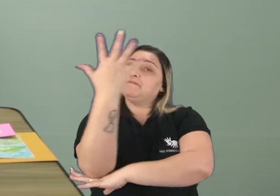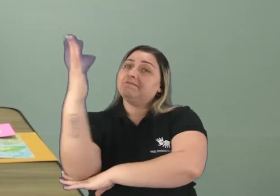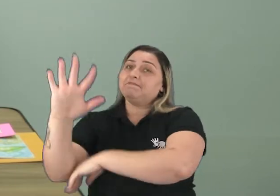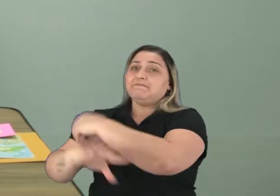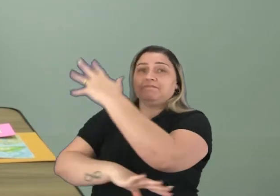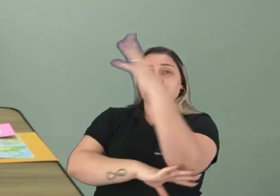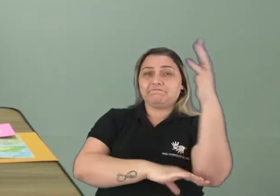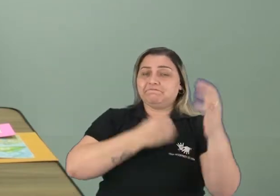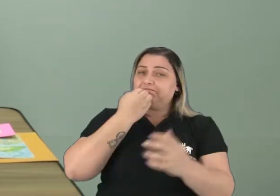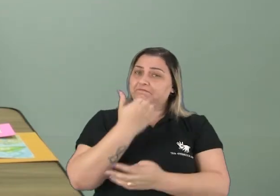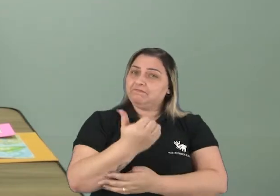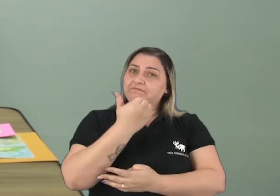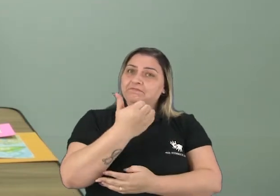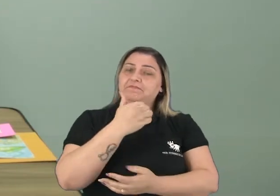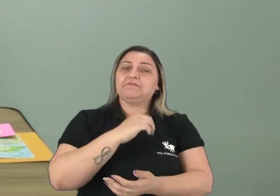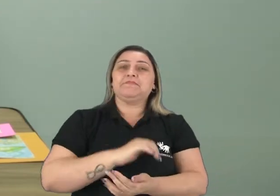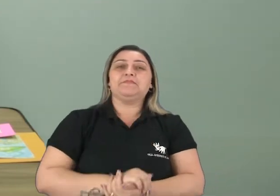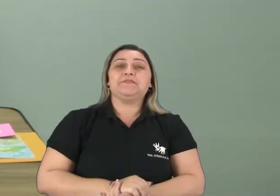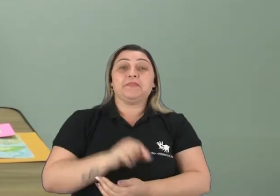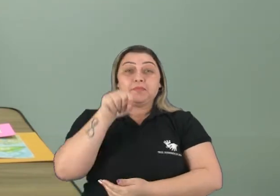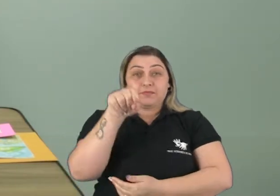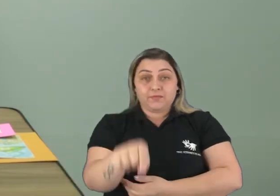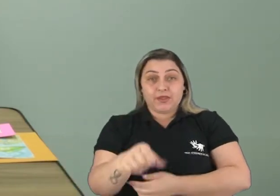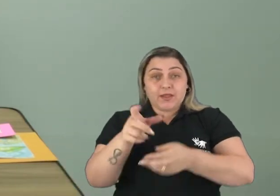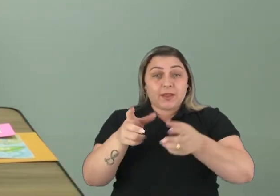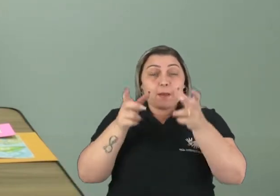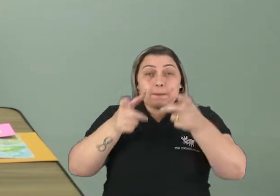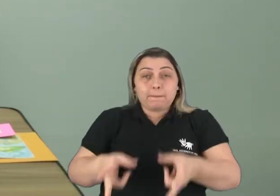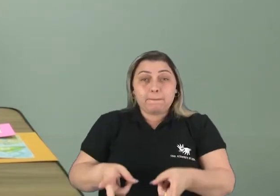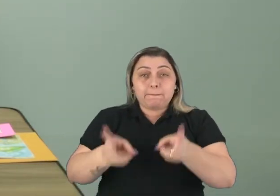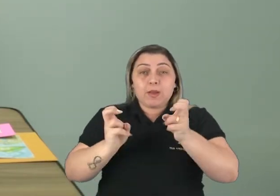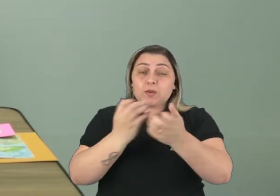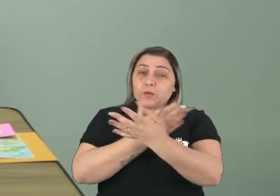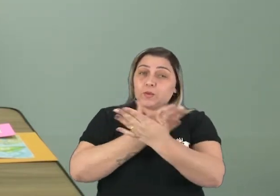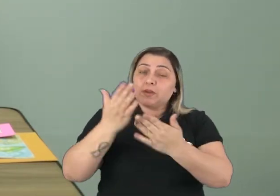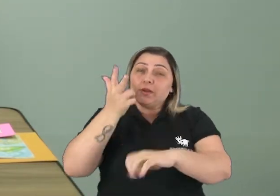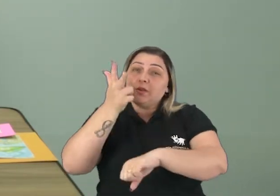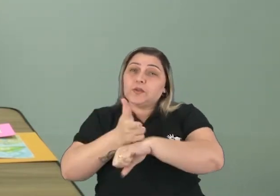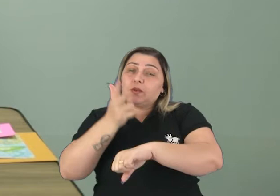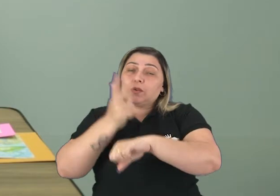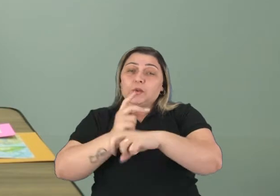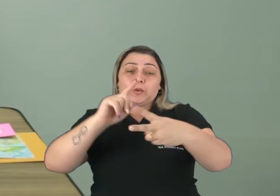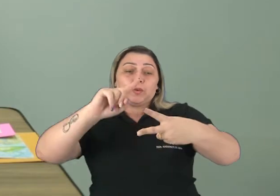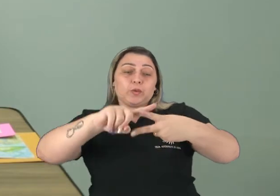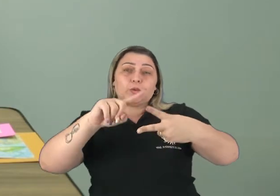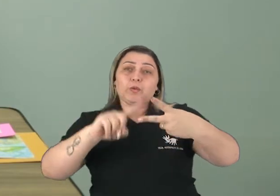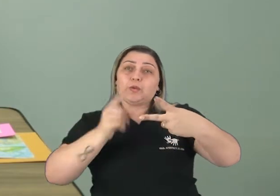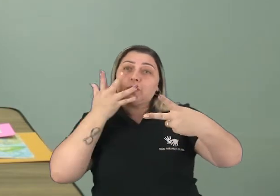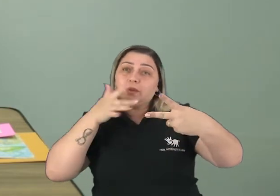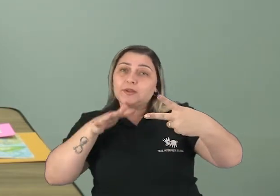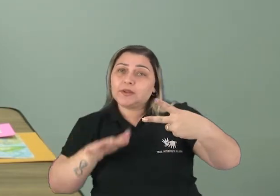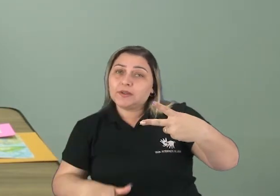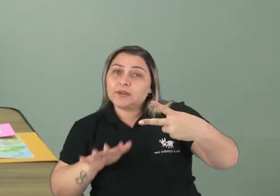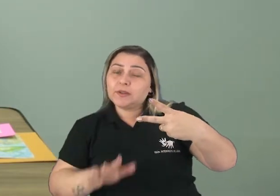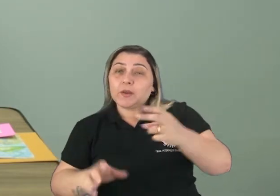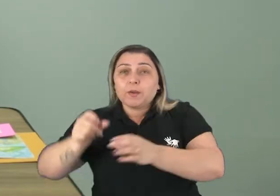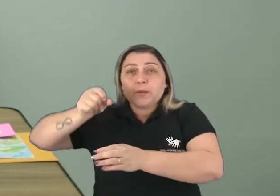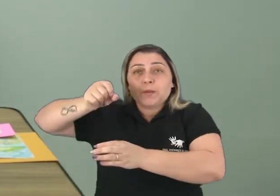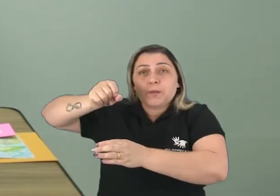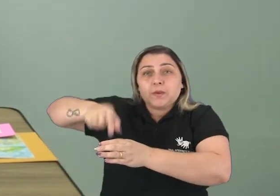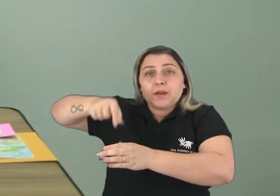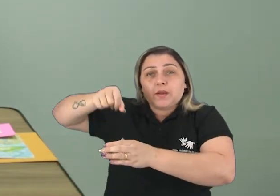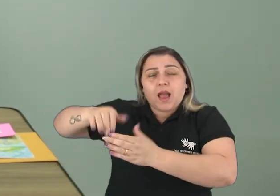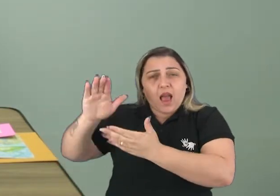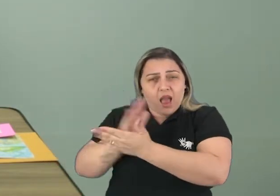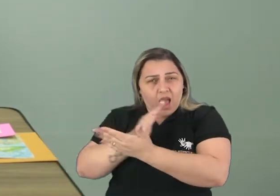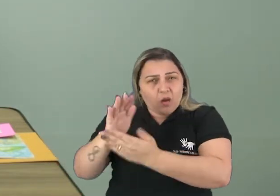Plantas, muito bem! Vocês observaram que no início do vídeo duas crianças plantavam